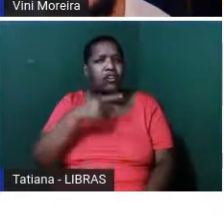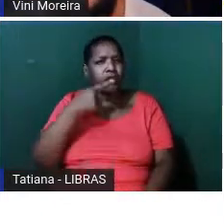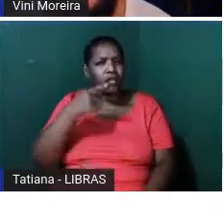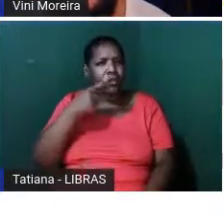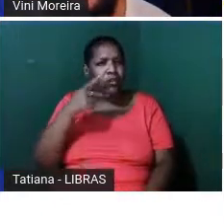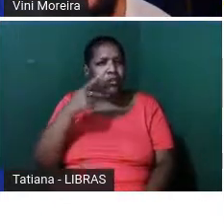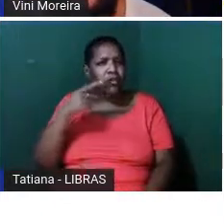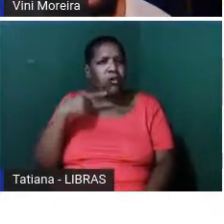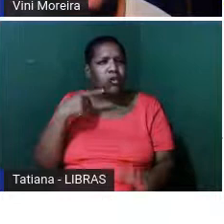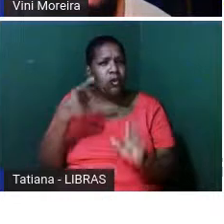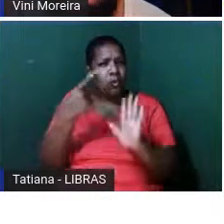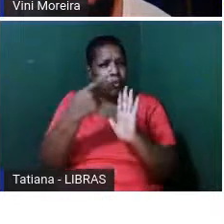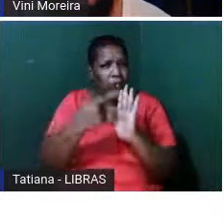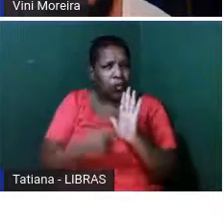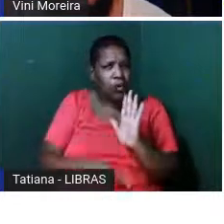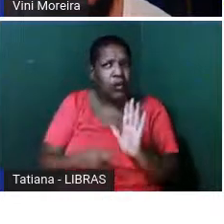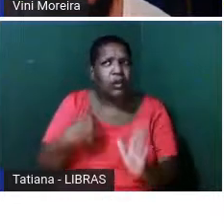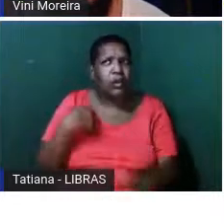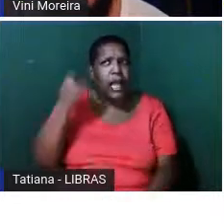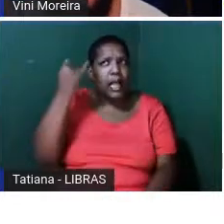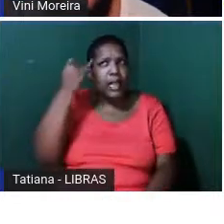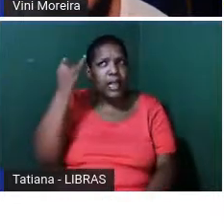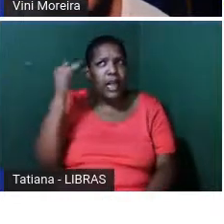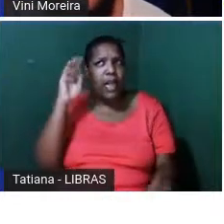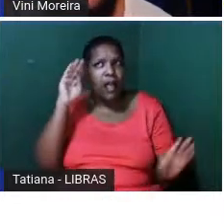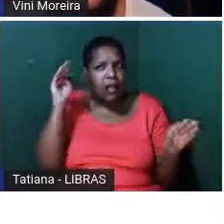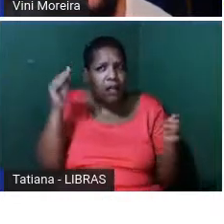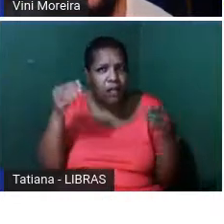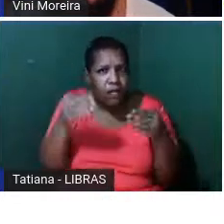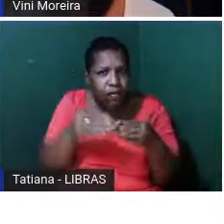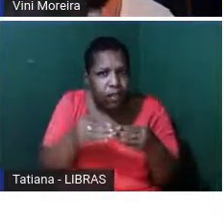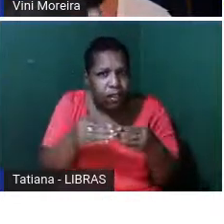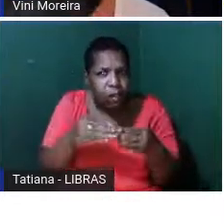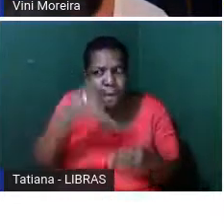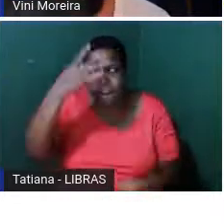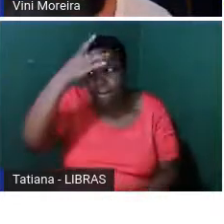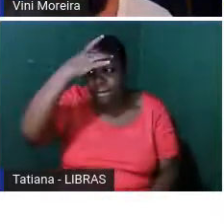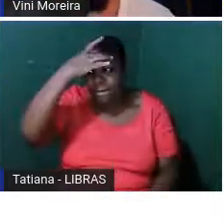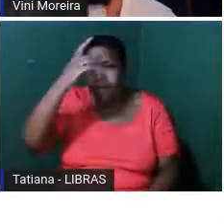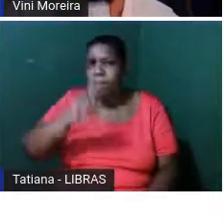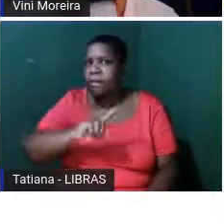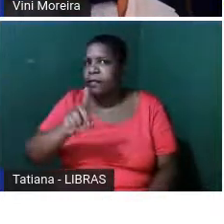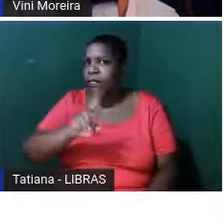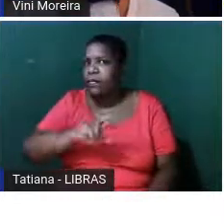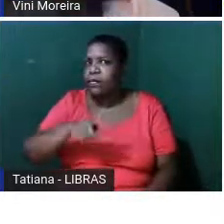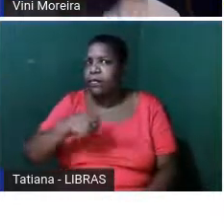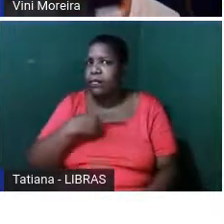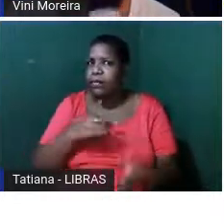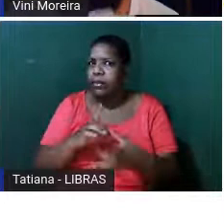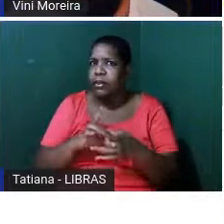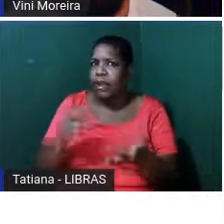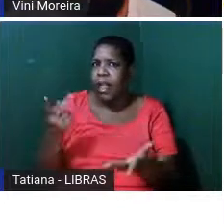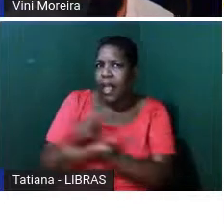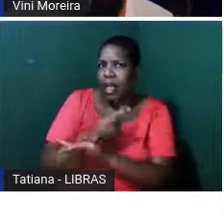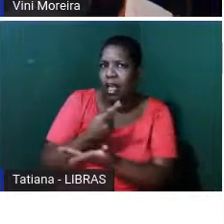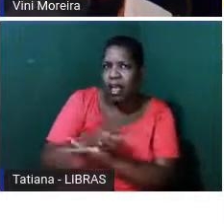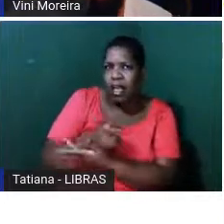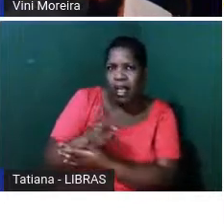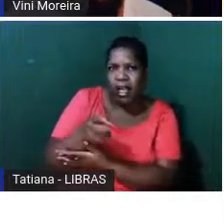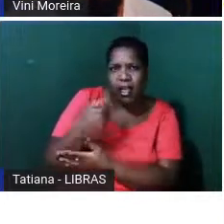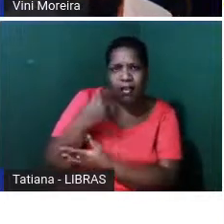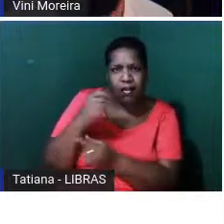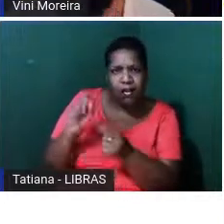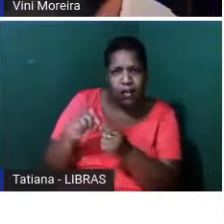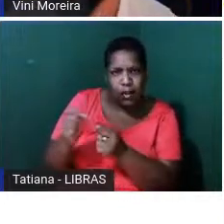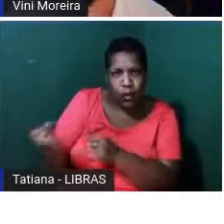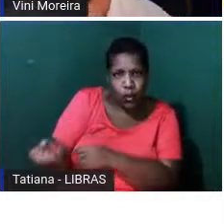projeto com uma ideia fixa na cabeça você mesmo que não se permite errar e toda vez que você vai fazer algo